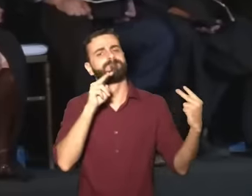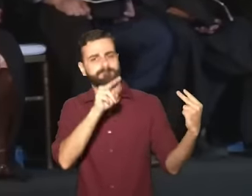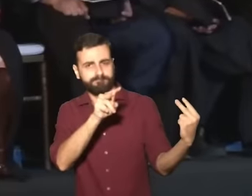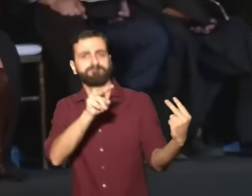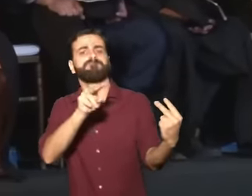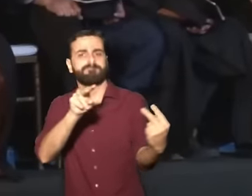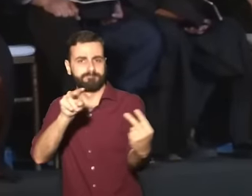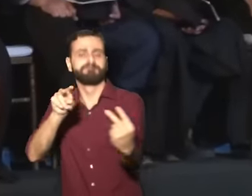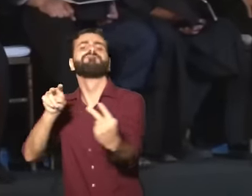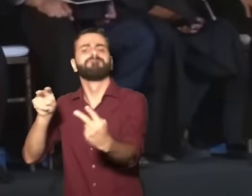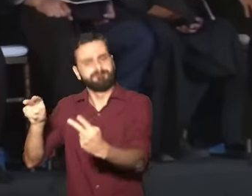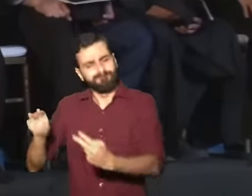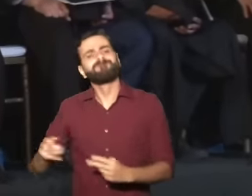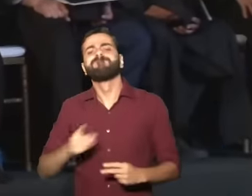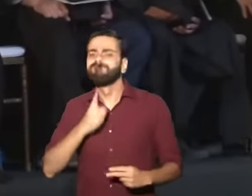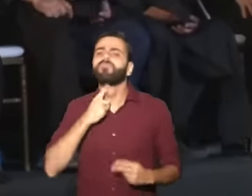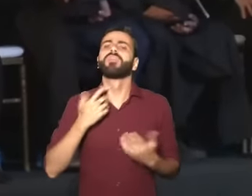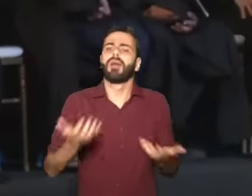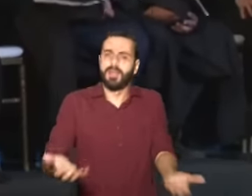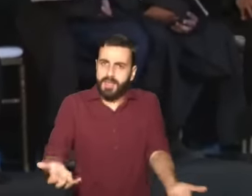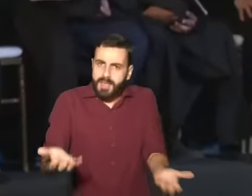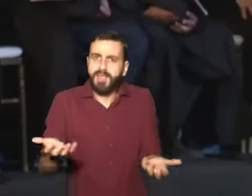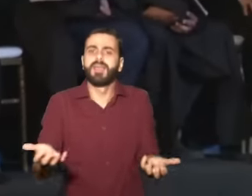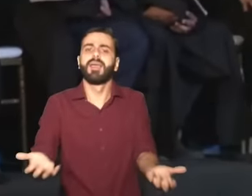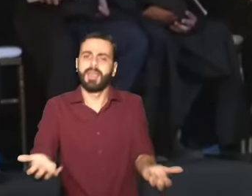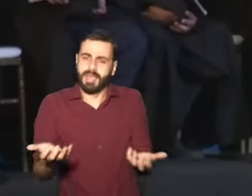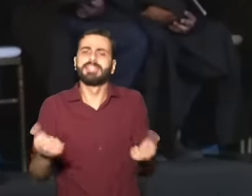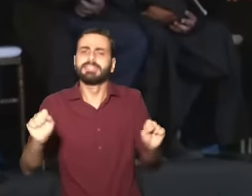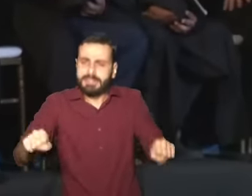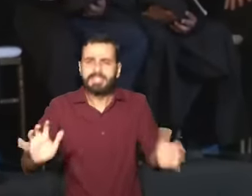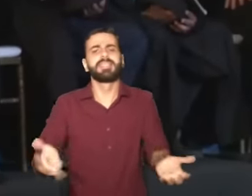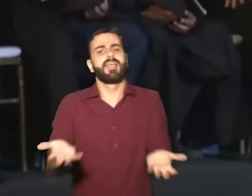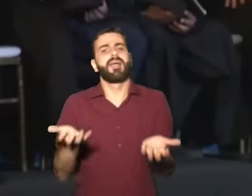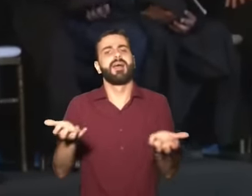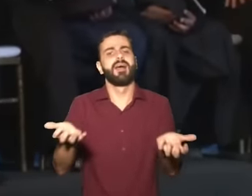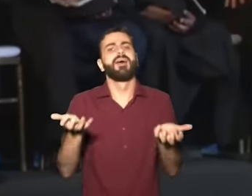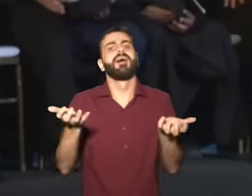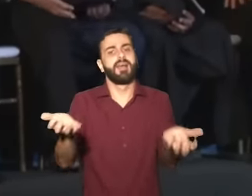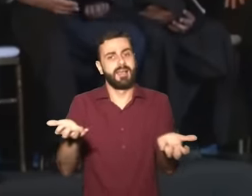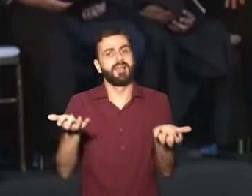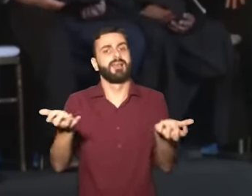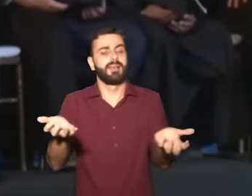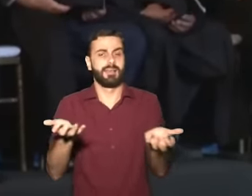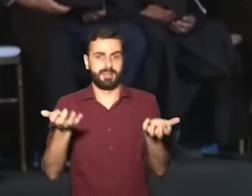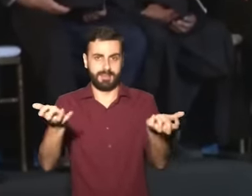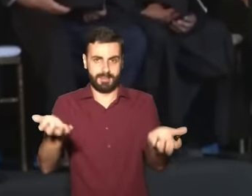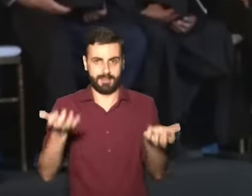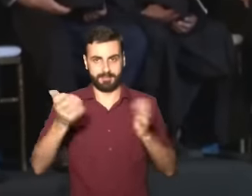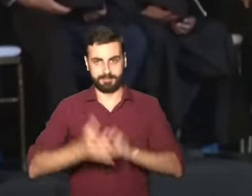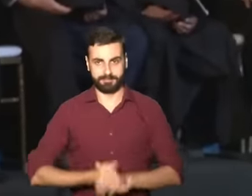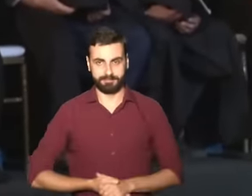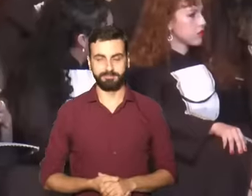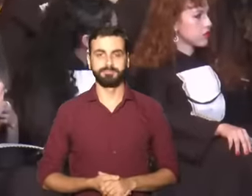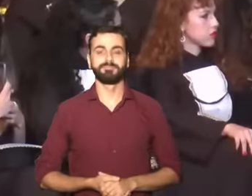lindo. É tudo o que eu quero pra mim. Tudo o que eu quero pra mim.